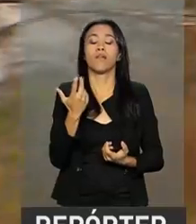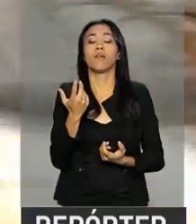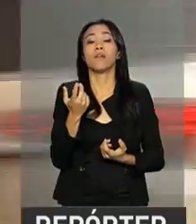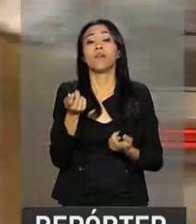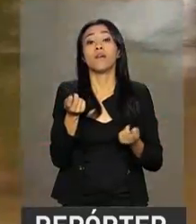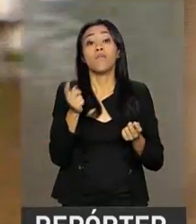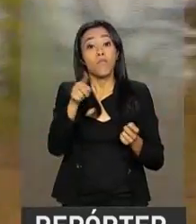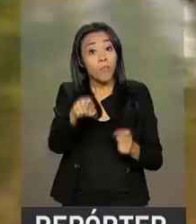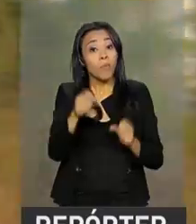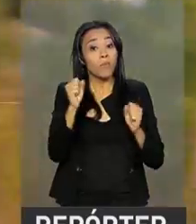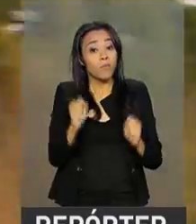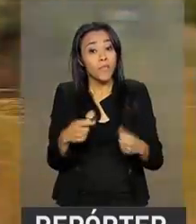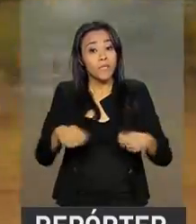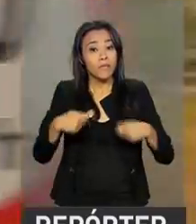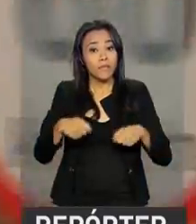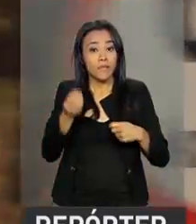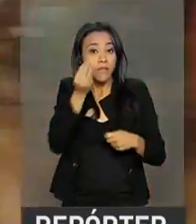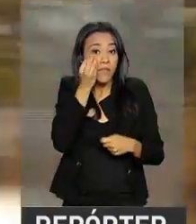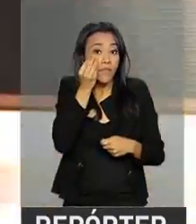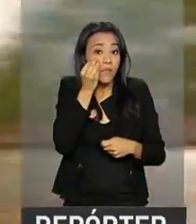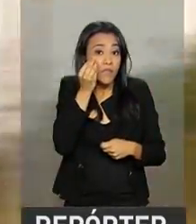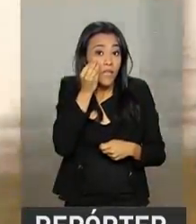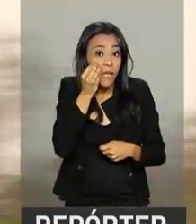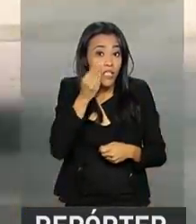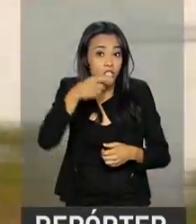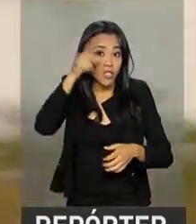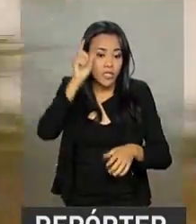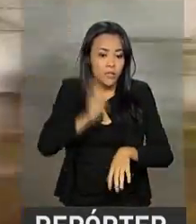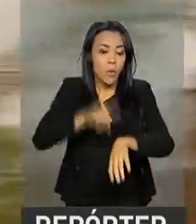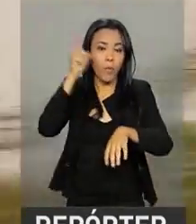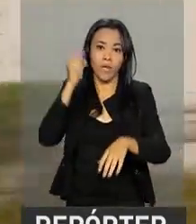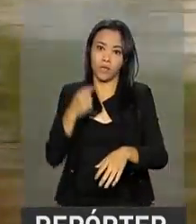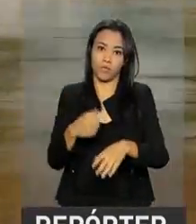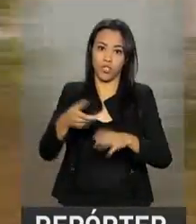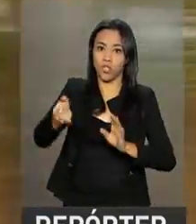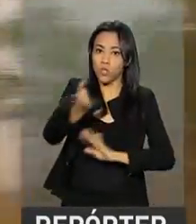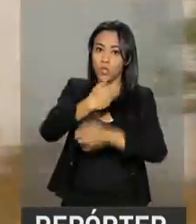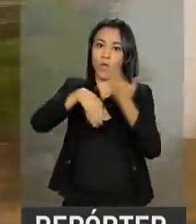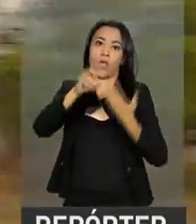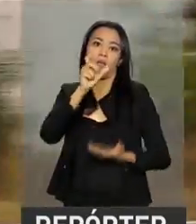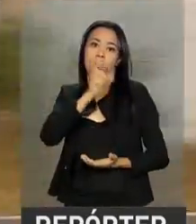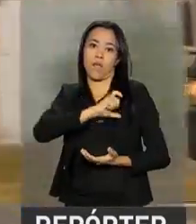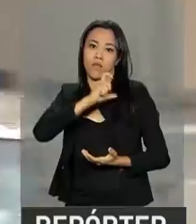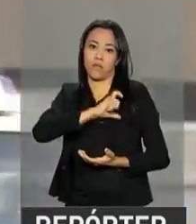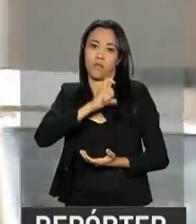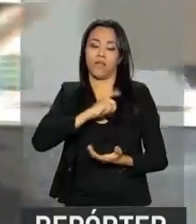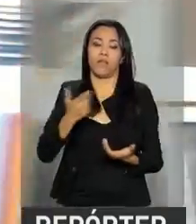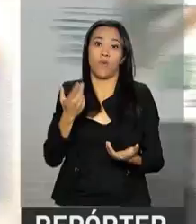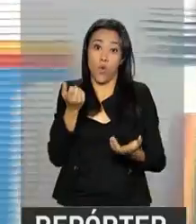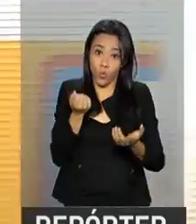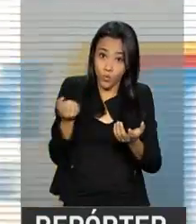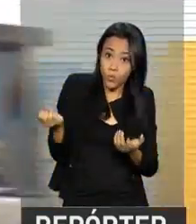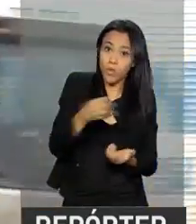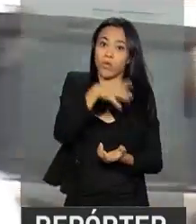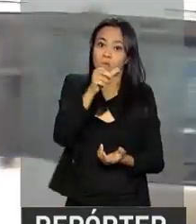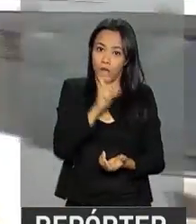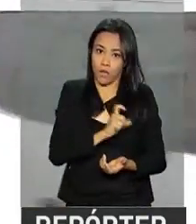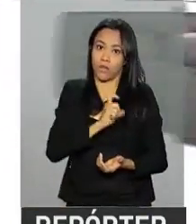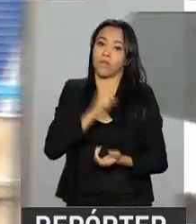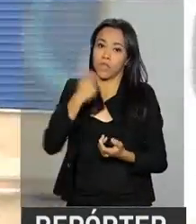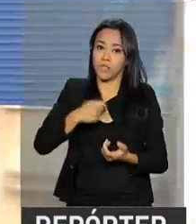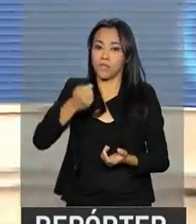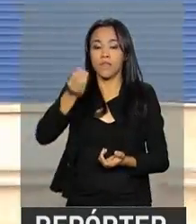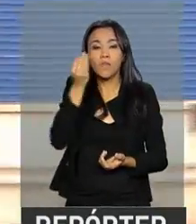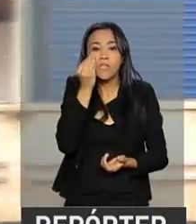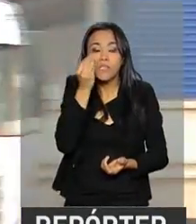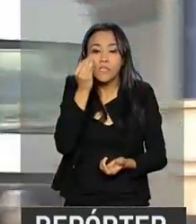façam testes toxicológicos na hora de tirar ou renovar a carteira de habilitação agora as regras para esse